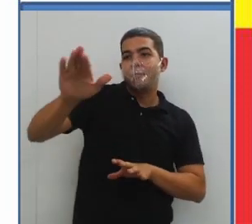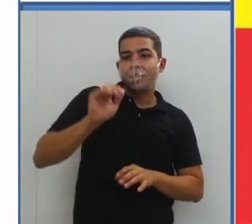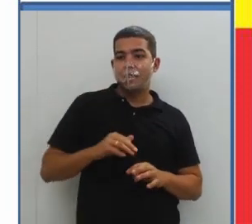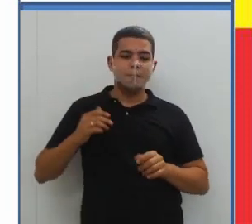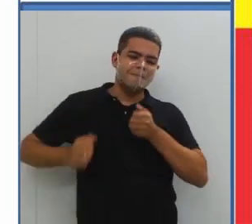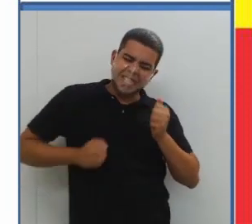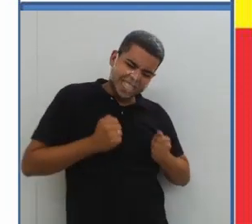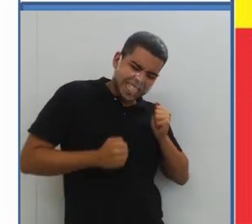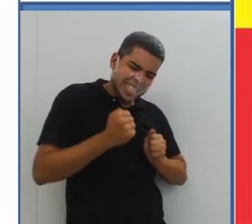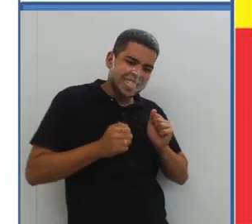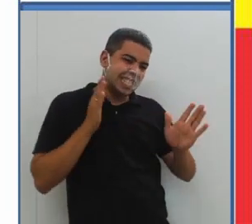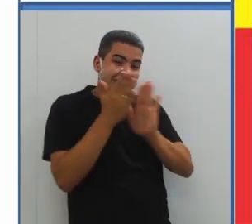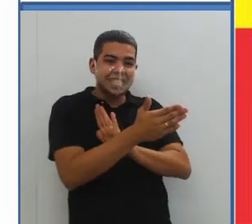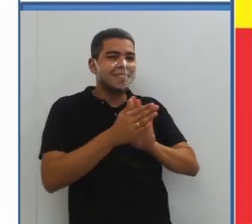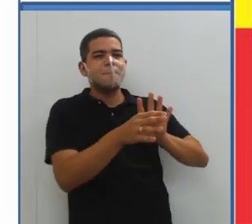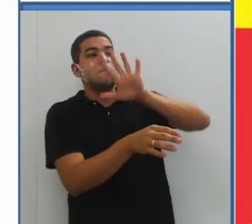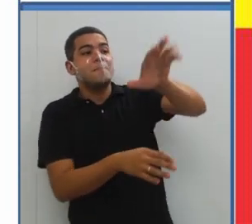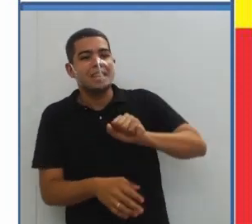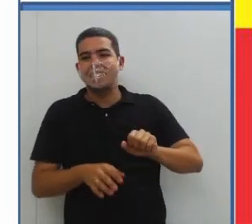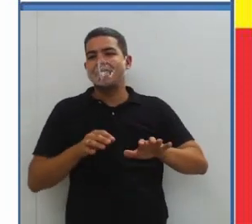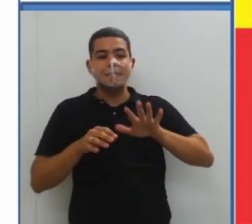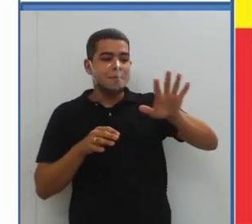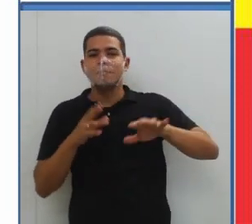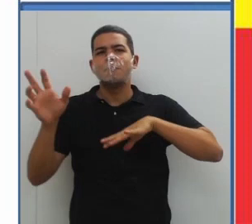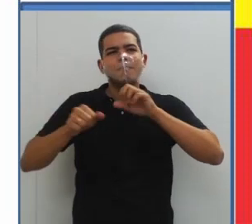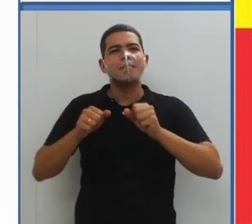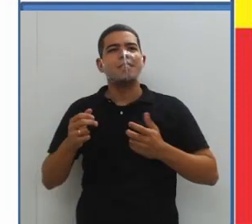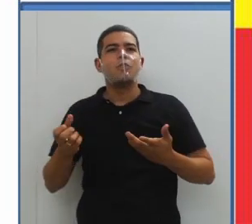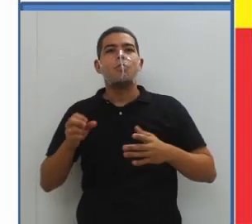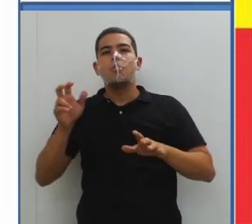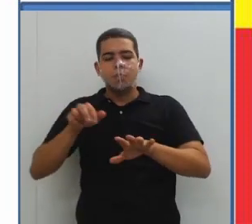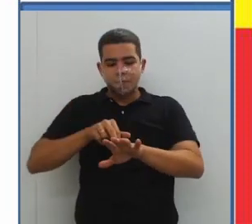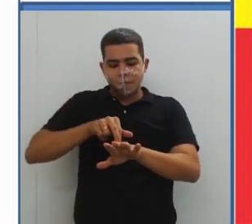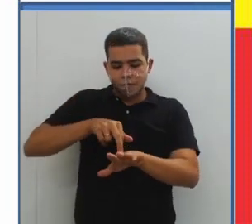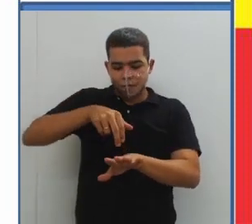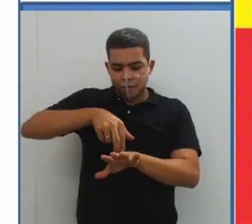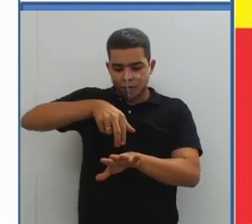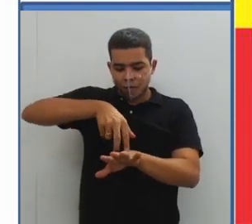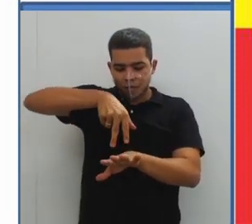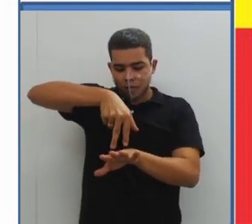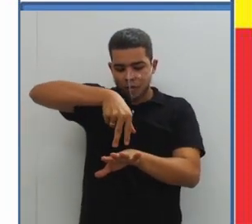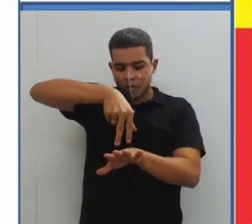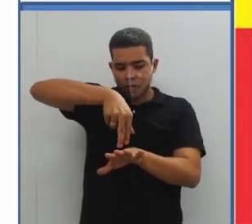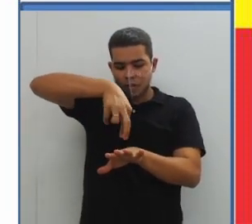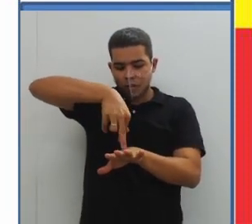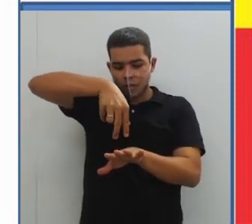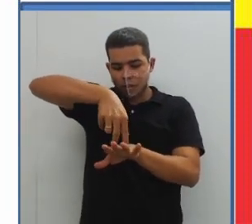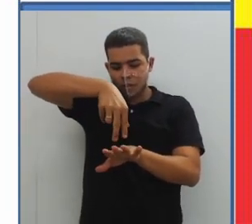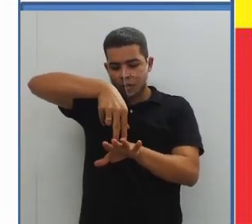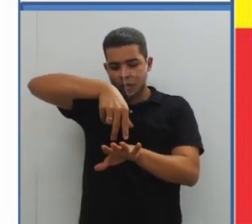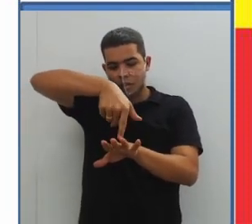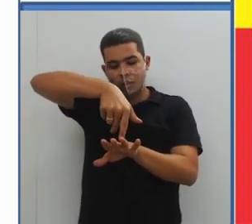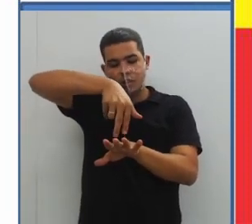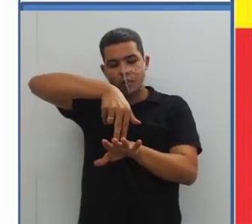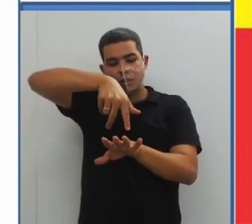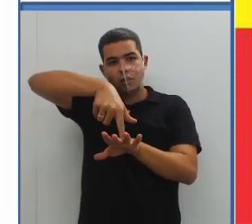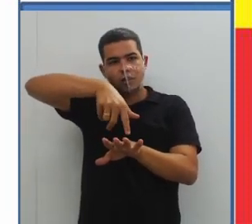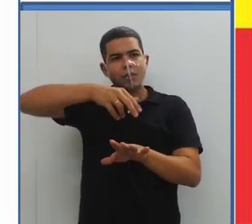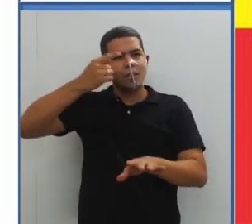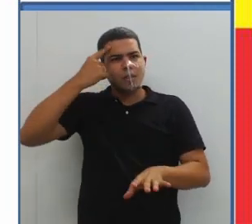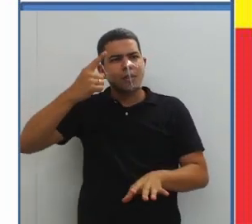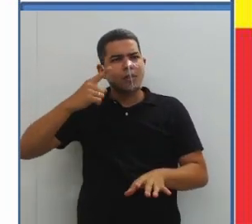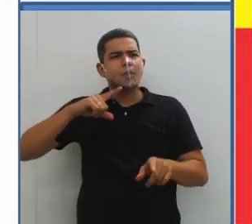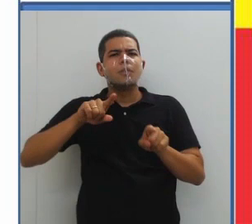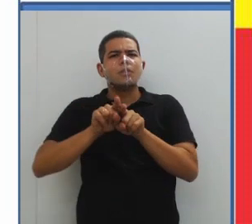ou pega-pega, a amarelinha ou academia, pular corda e a peteca, dentre outros